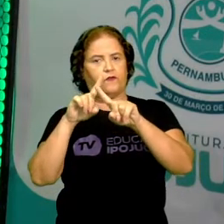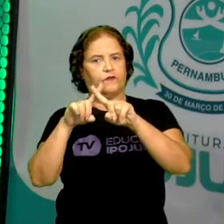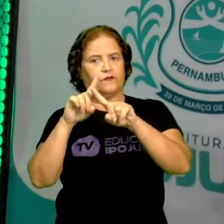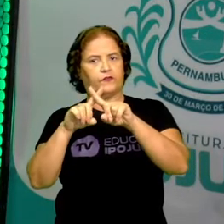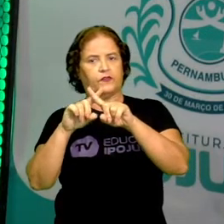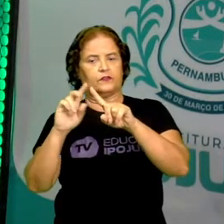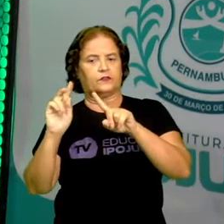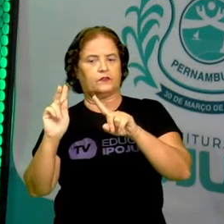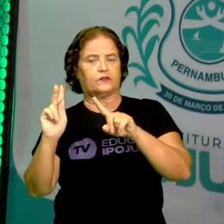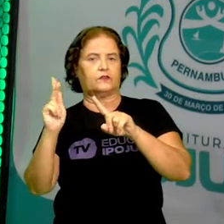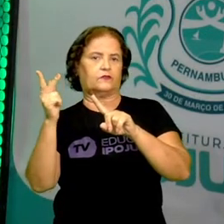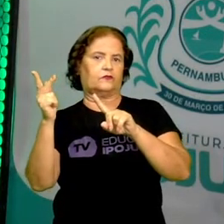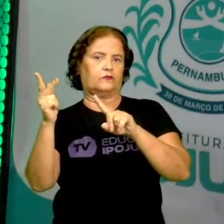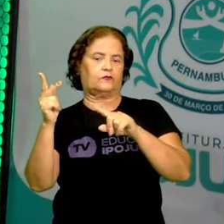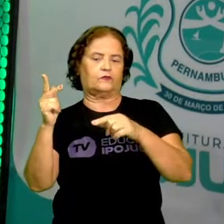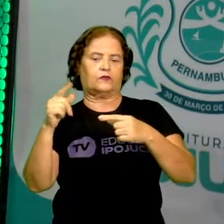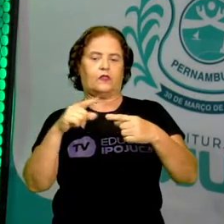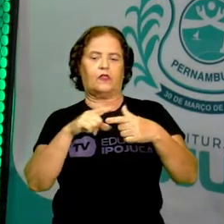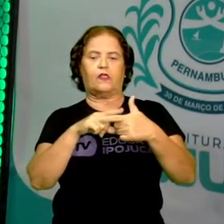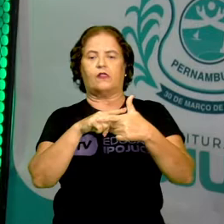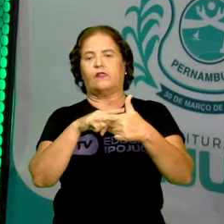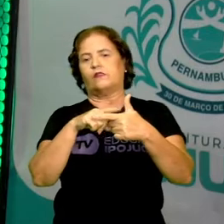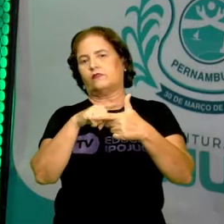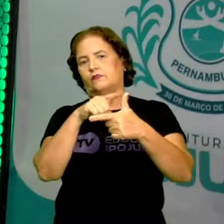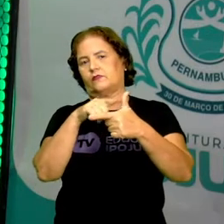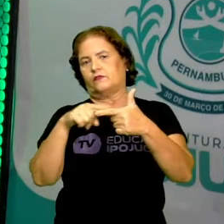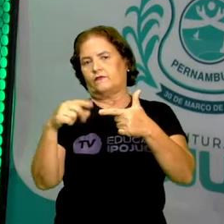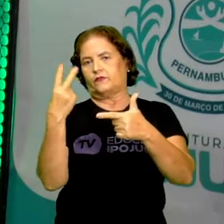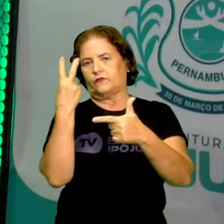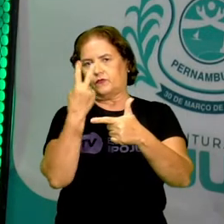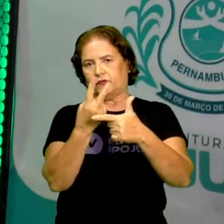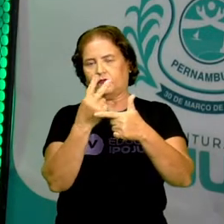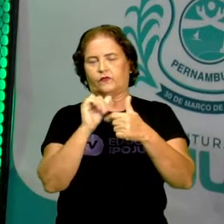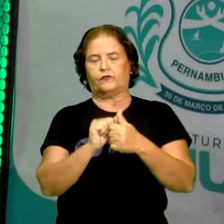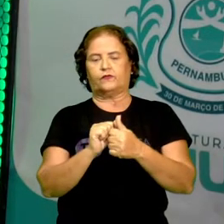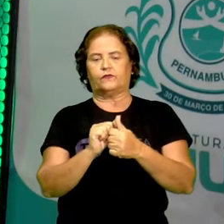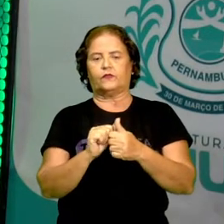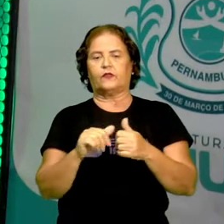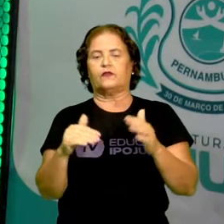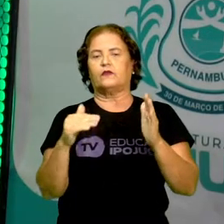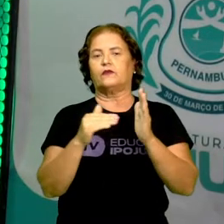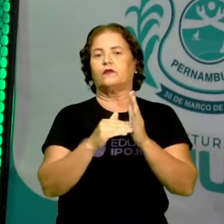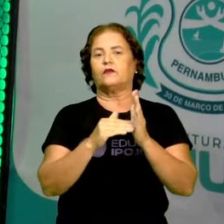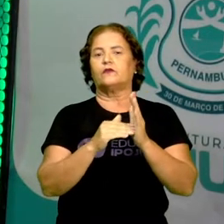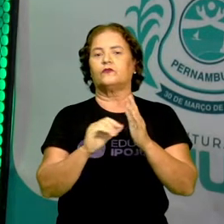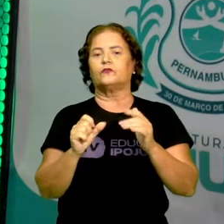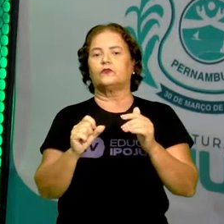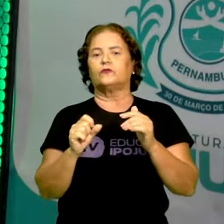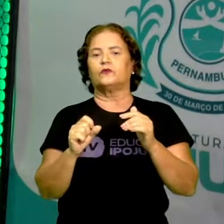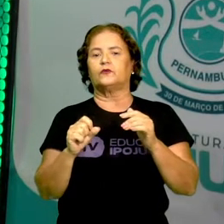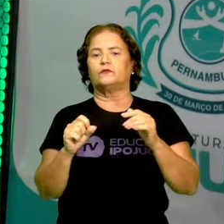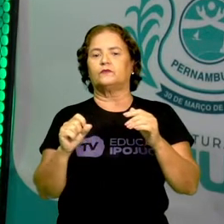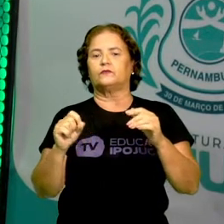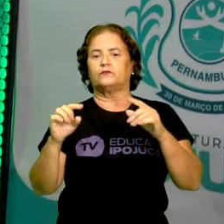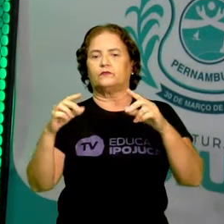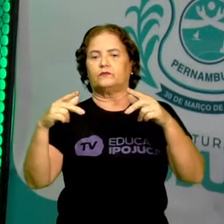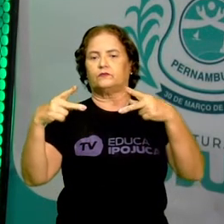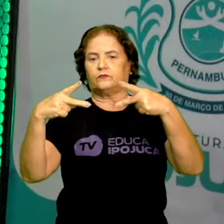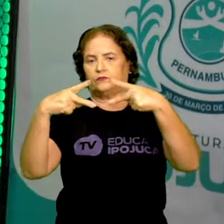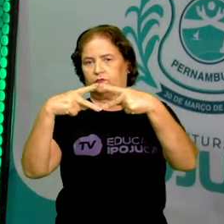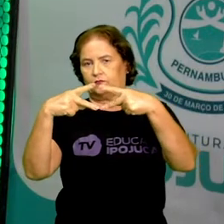altura dividido por 2. E por último, nossa última figura é um losango, que